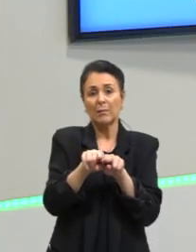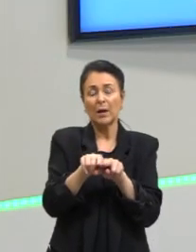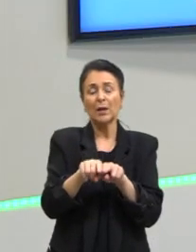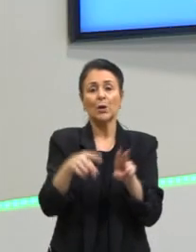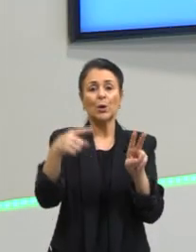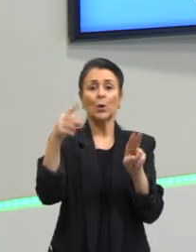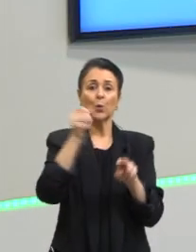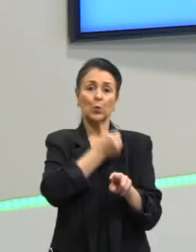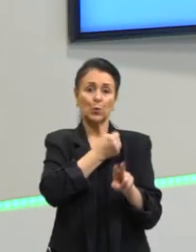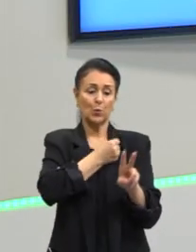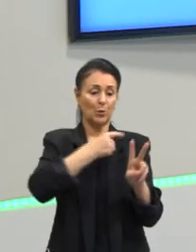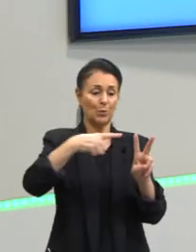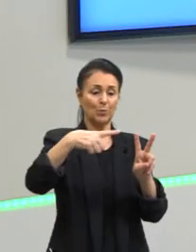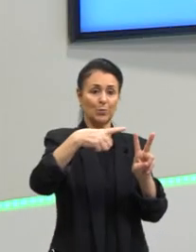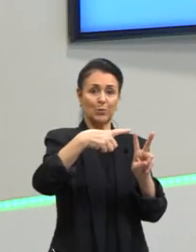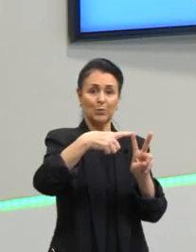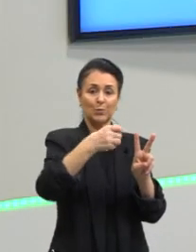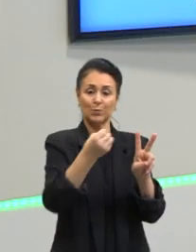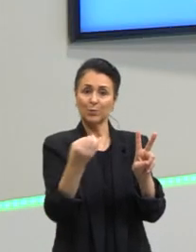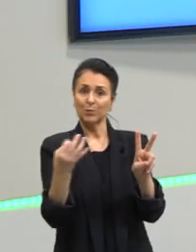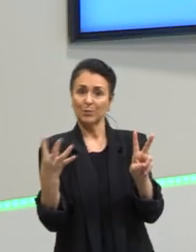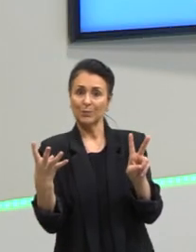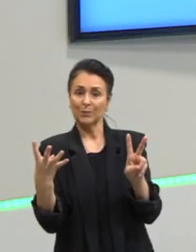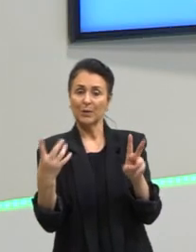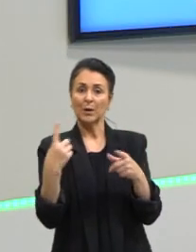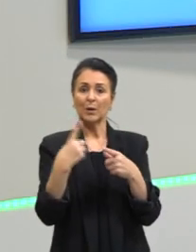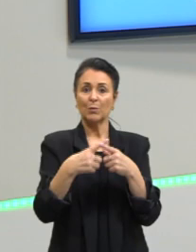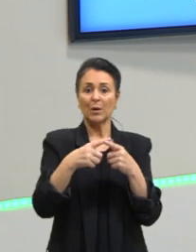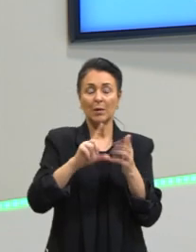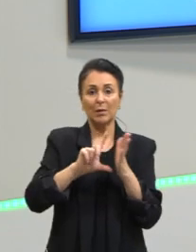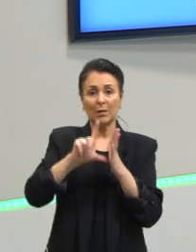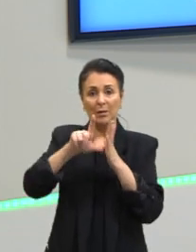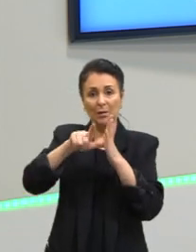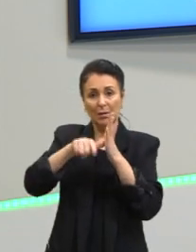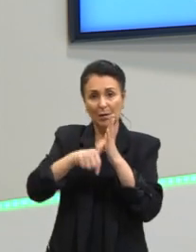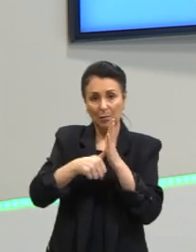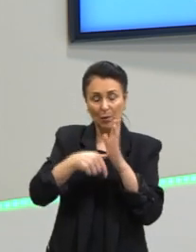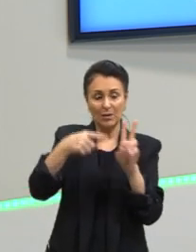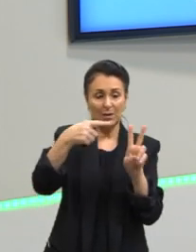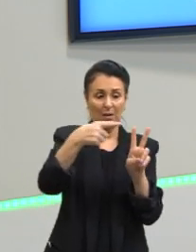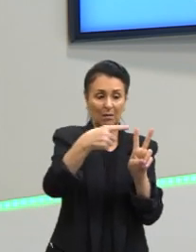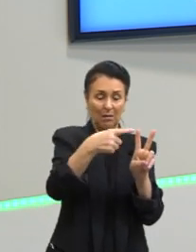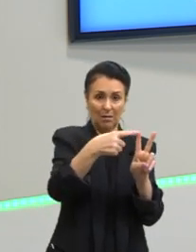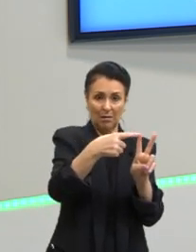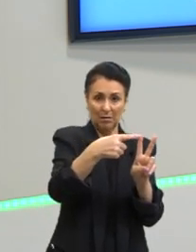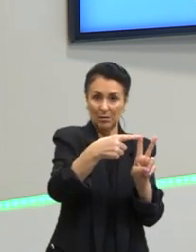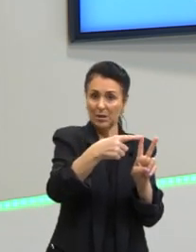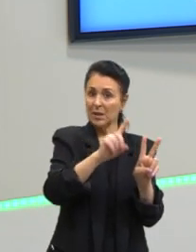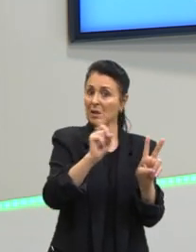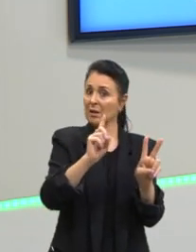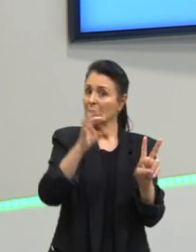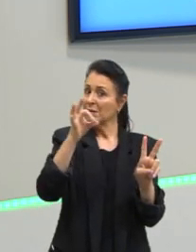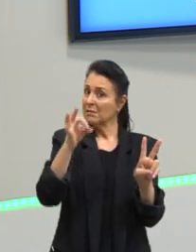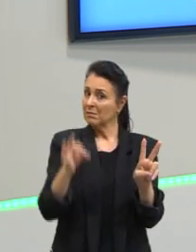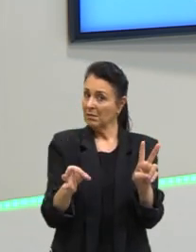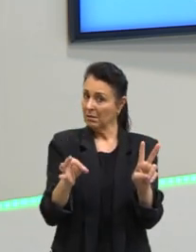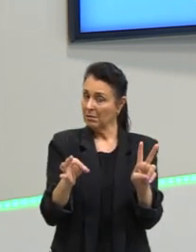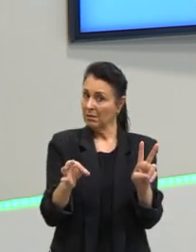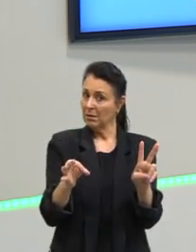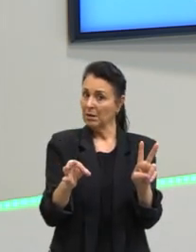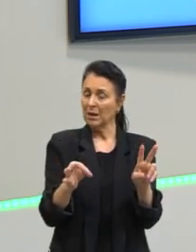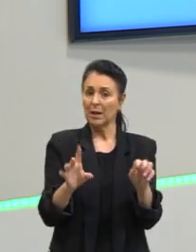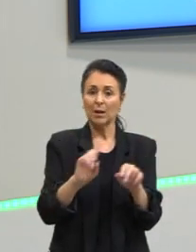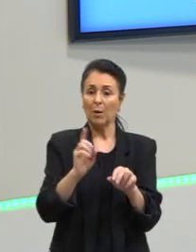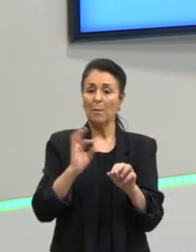então uma dízima não periódica a partir de uma raiz então não exata né que não é um quadrado